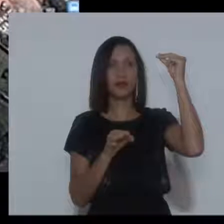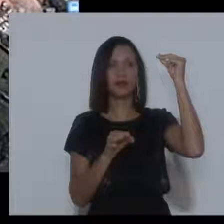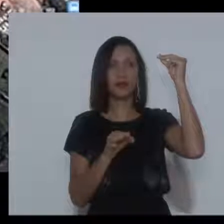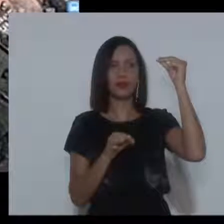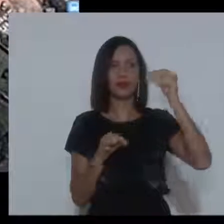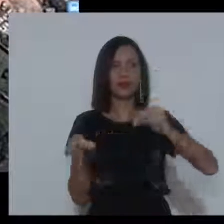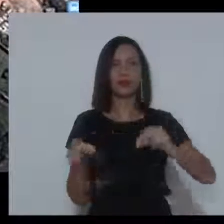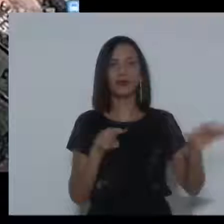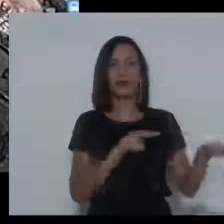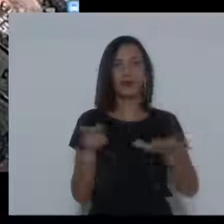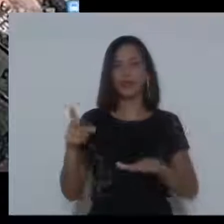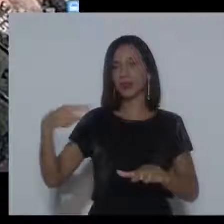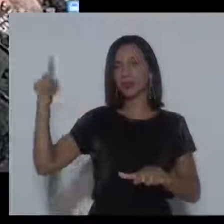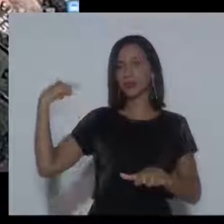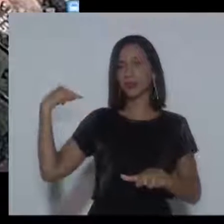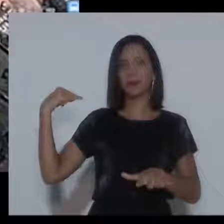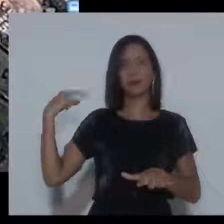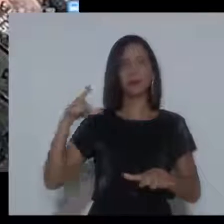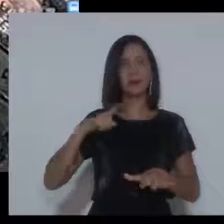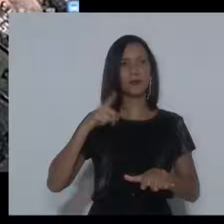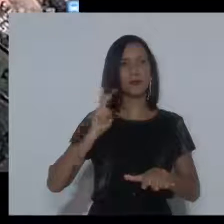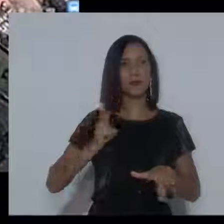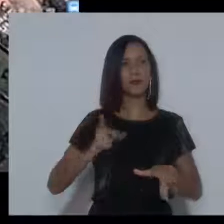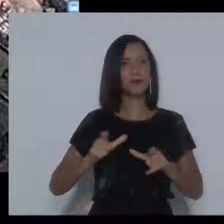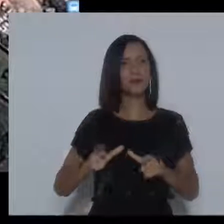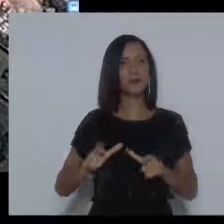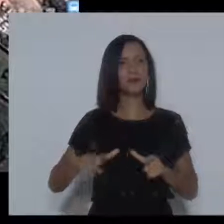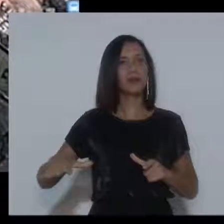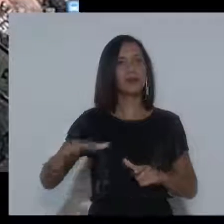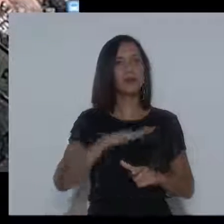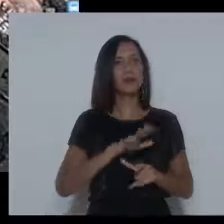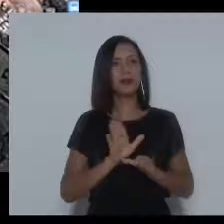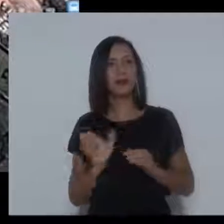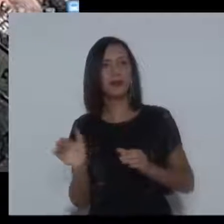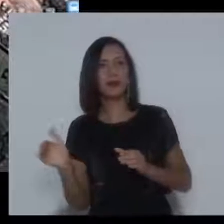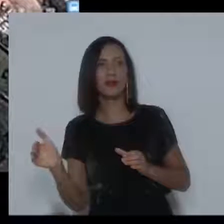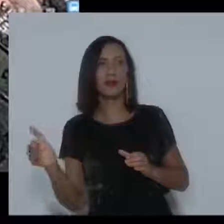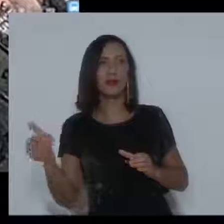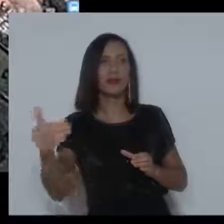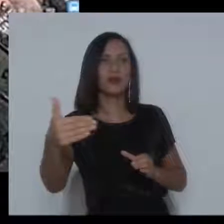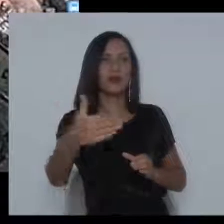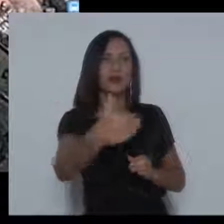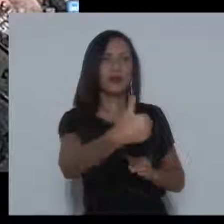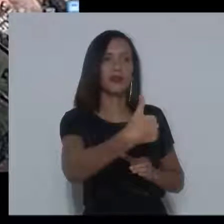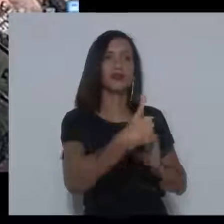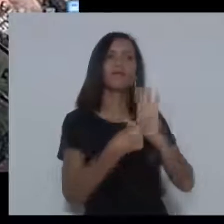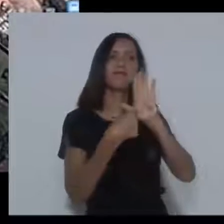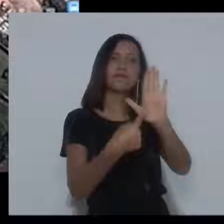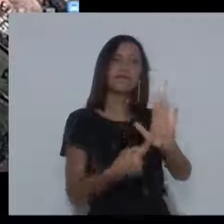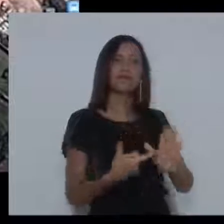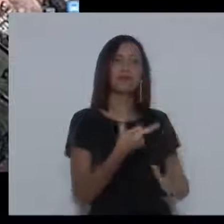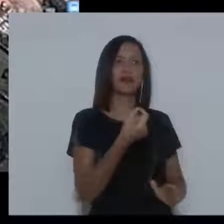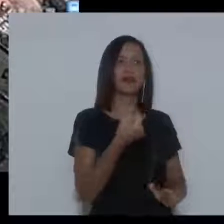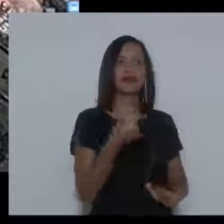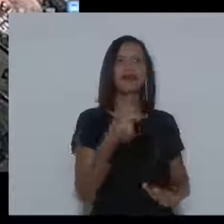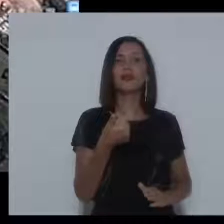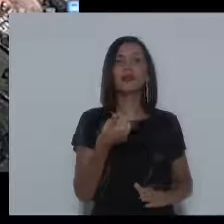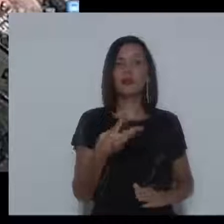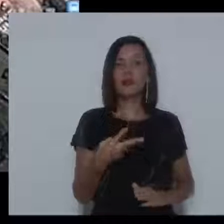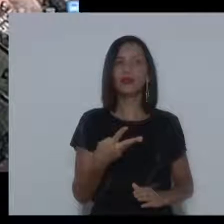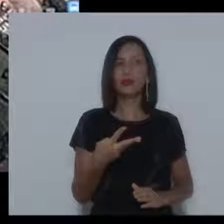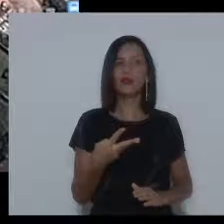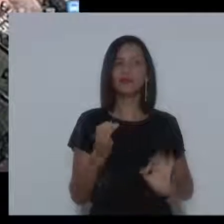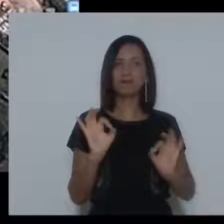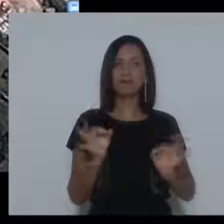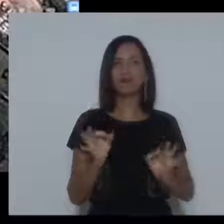mesma região, que dá a volta ali, próximo ao Vida Nova 1, essa indicação foi de 2013, salvo